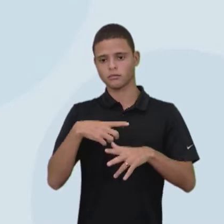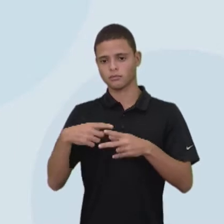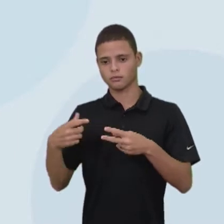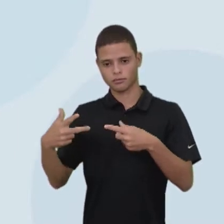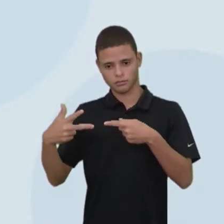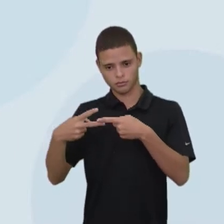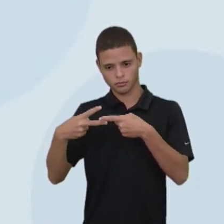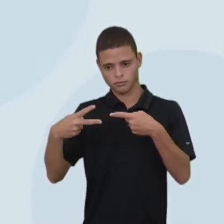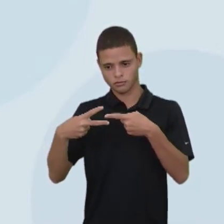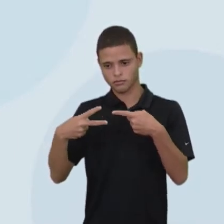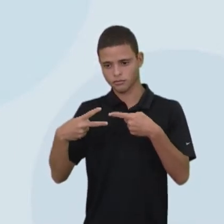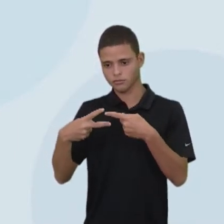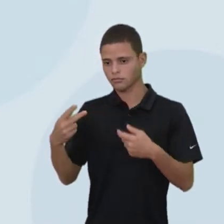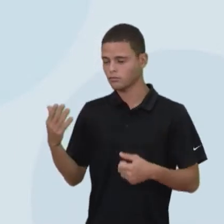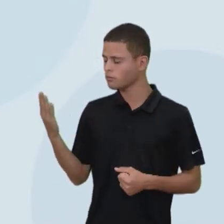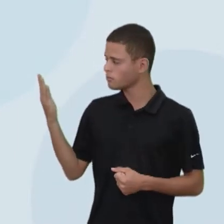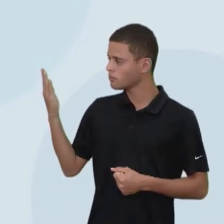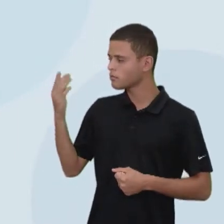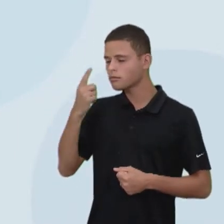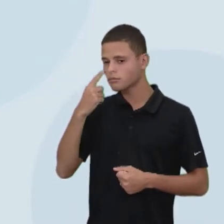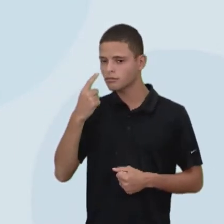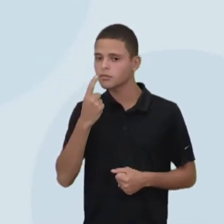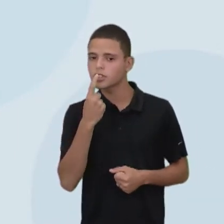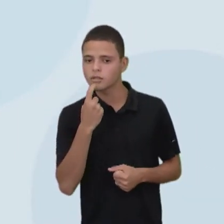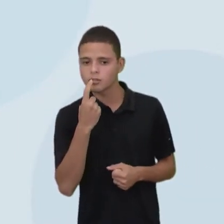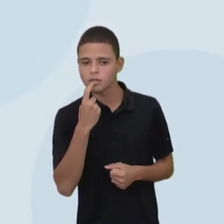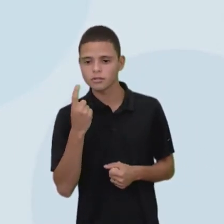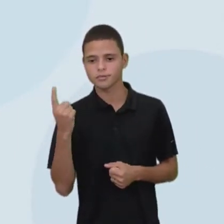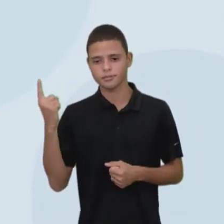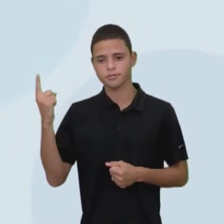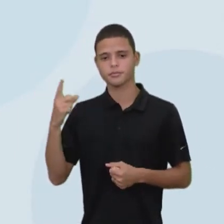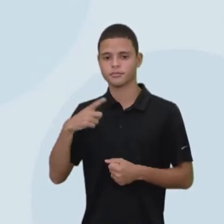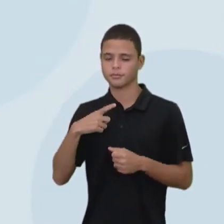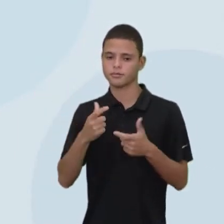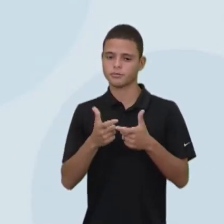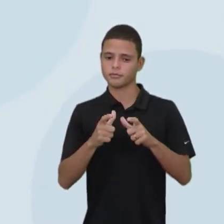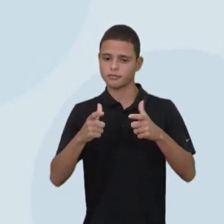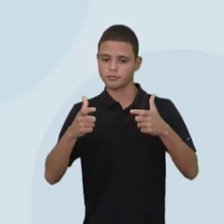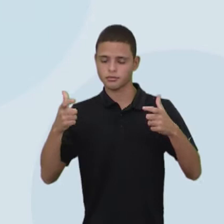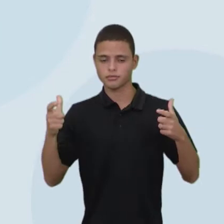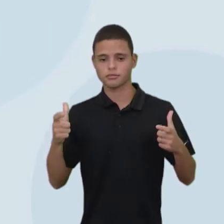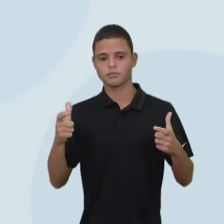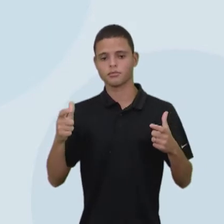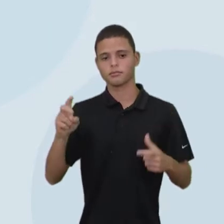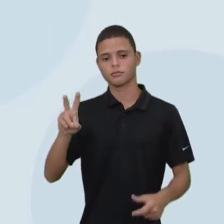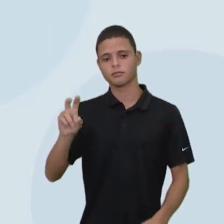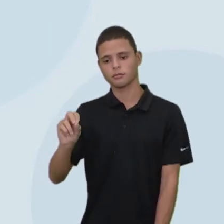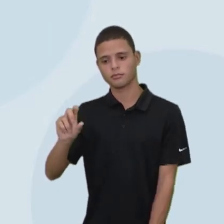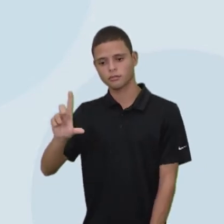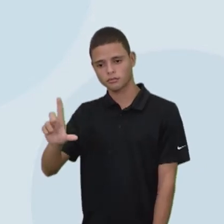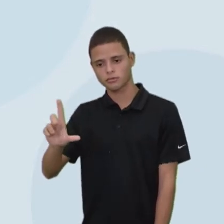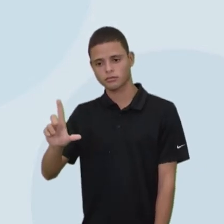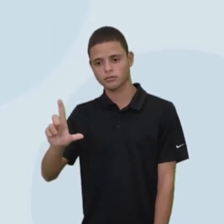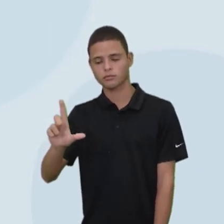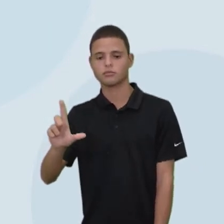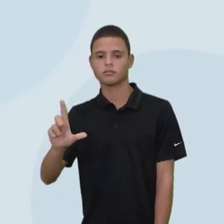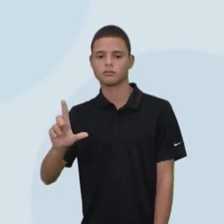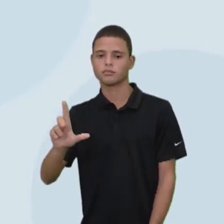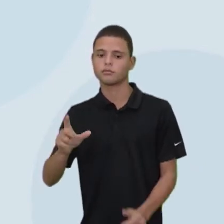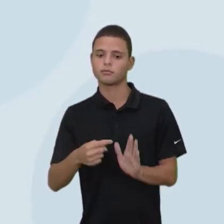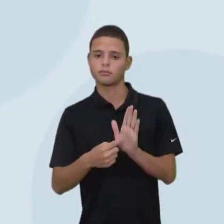aquela região ali em vermelho. Então a gente vê um aumento do volume cortical em pessoas que